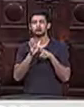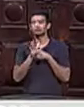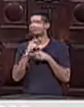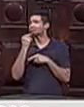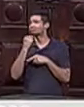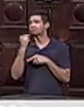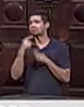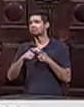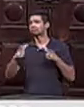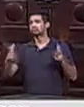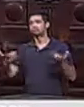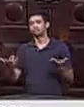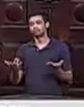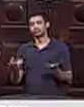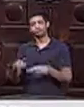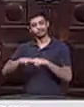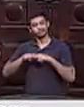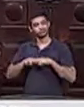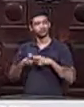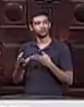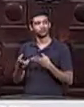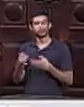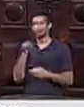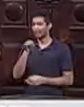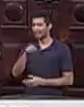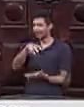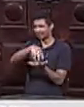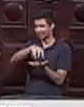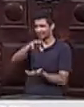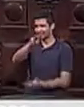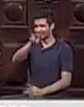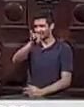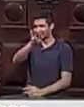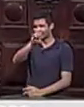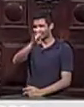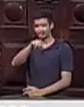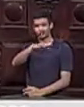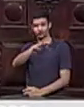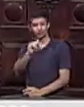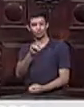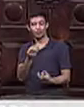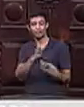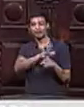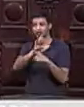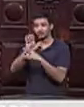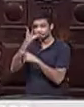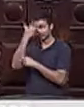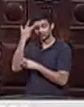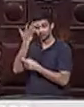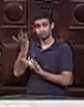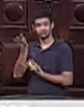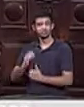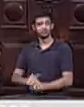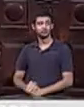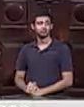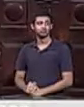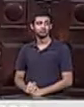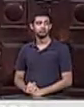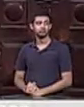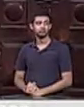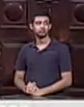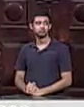população. E foi por isso que essa rede foi chamada a prestar um atendimento, que nós poderíamos chamar